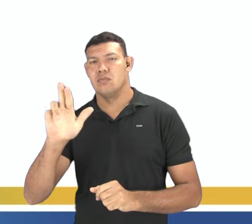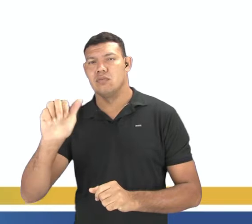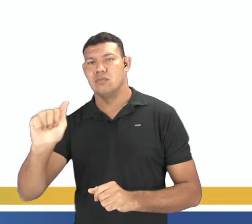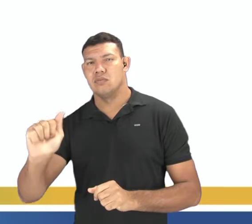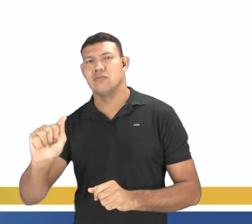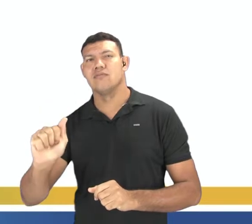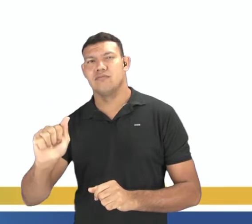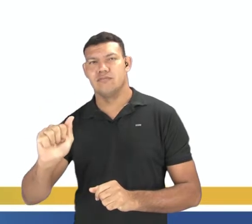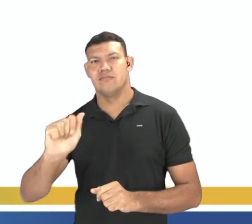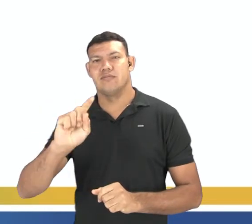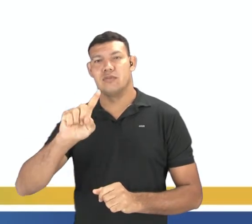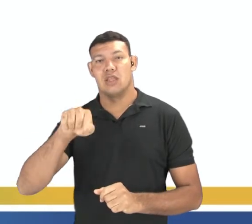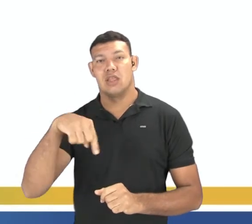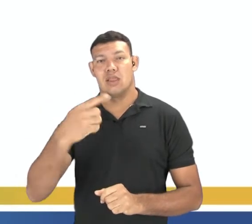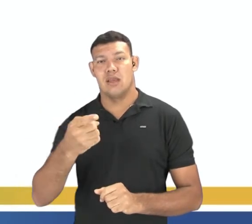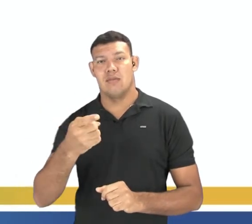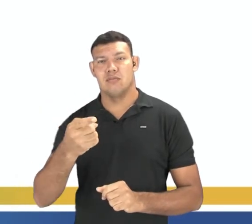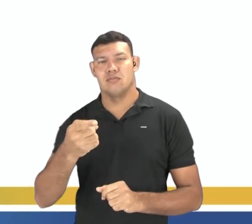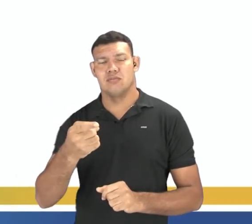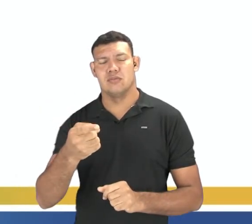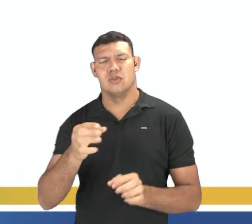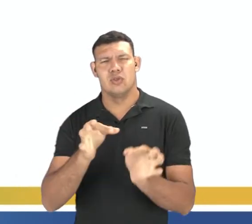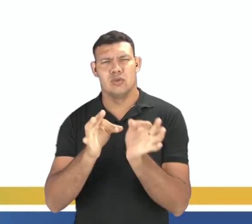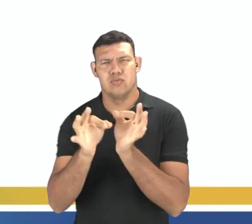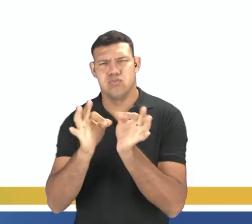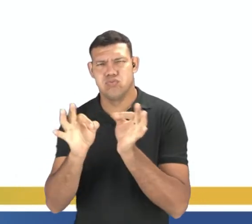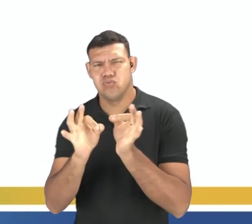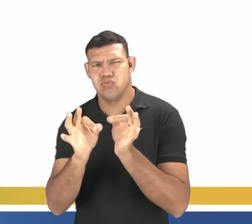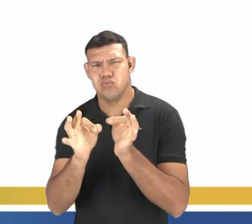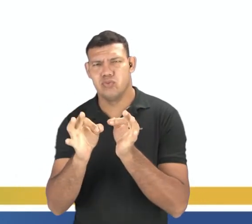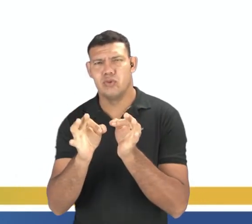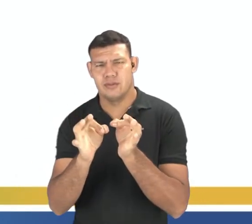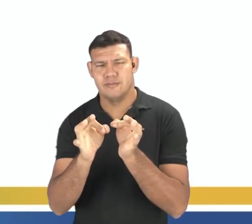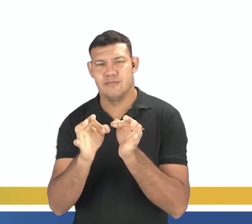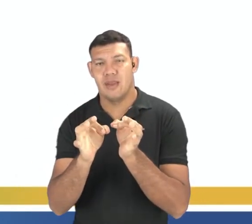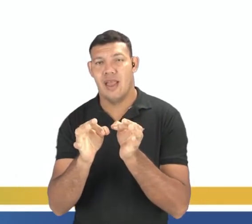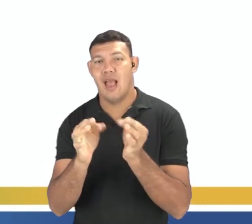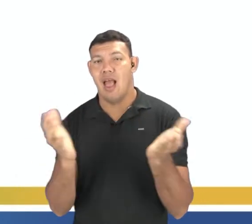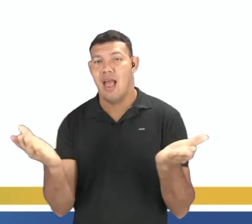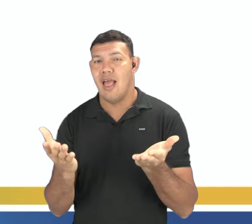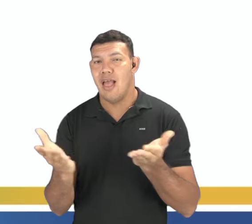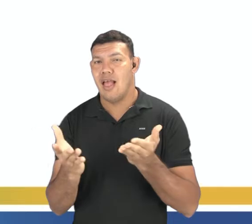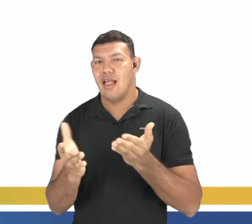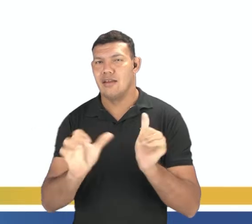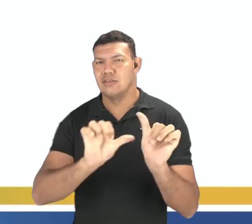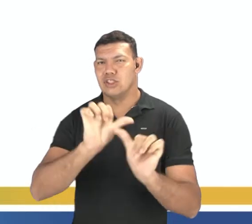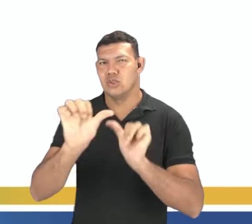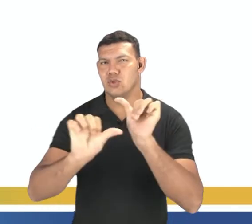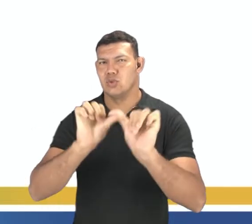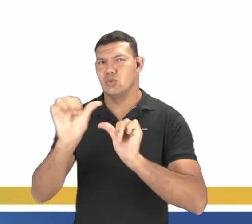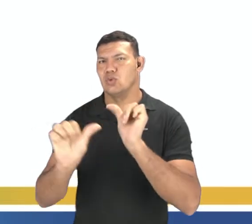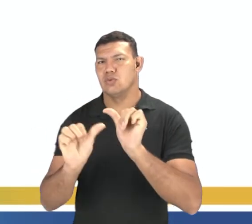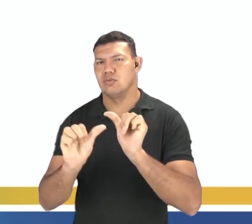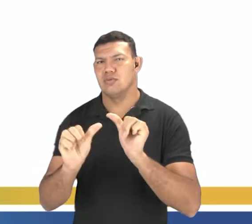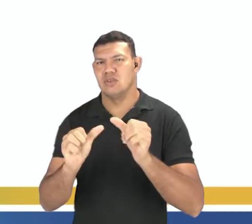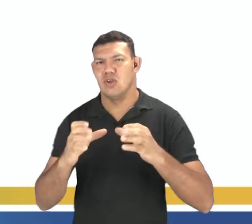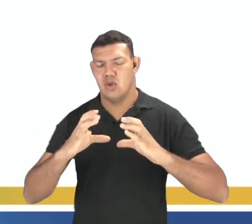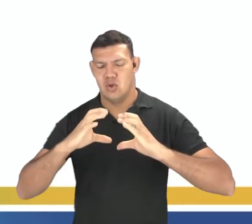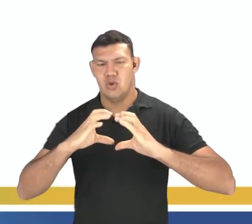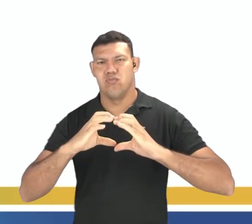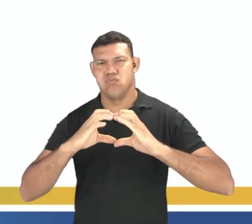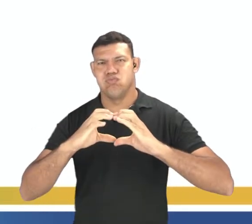uma cavidade interna chamada de blastocele, cheio de um líquido produzido pelas próprias